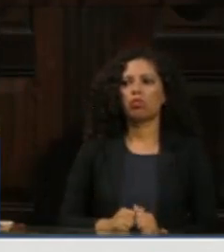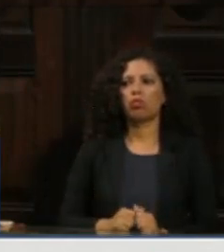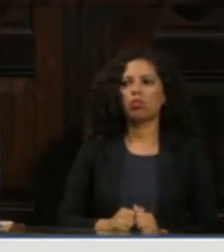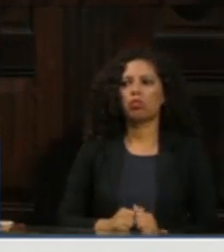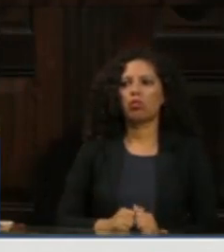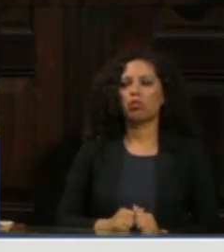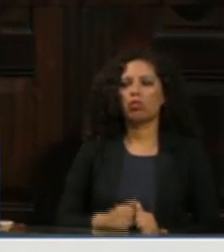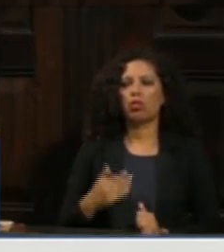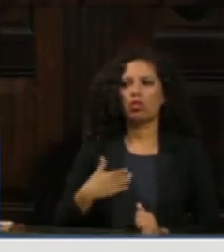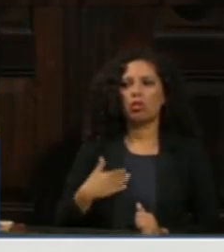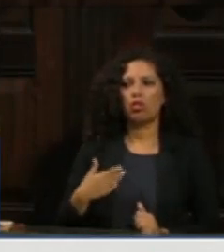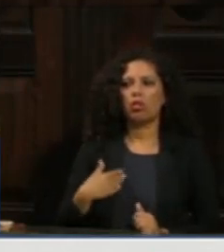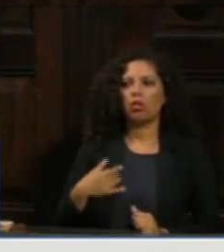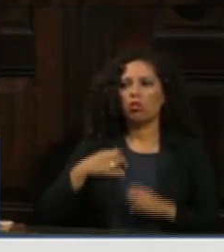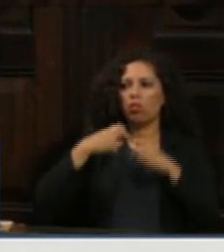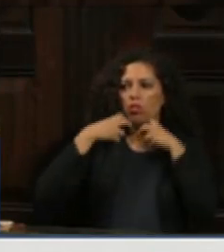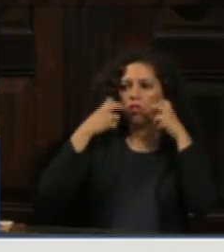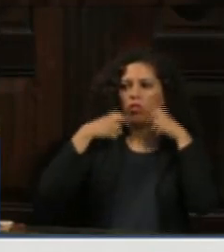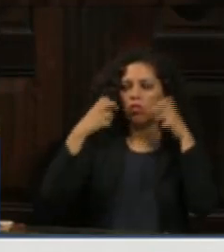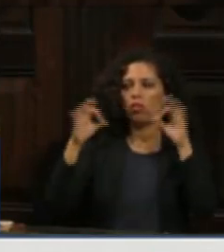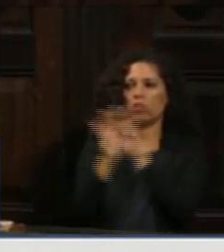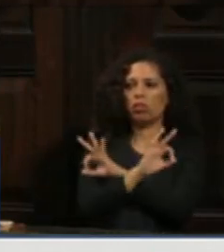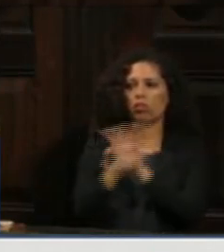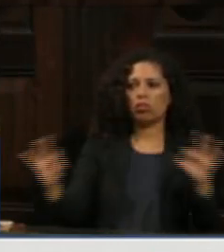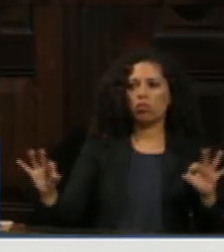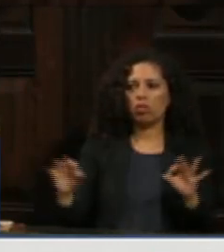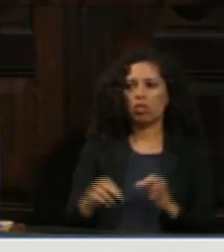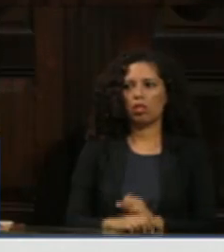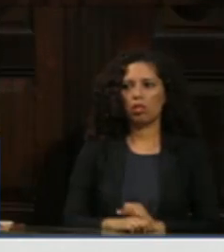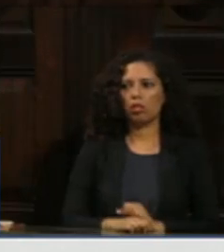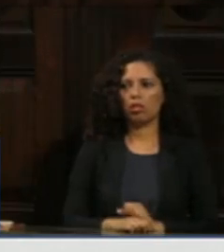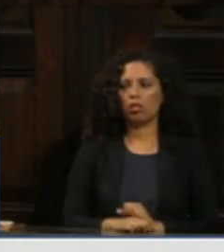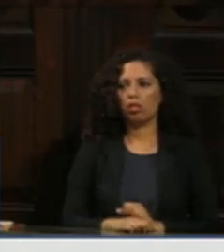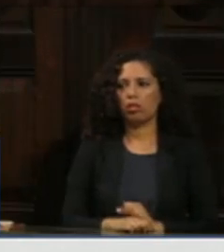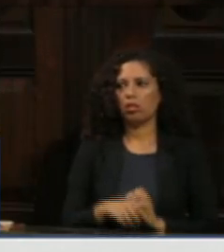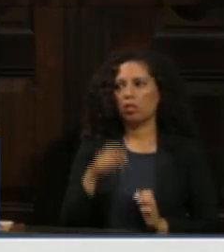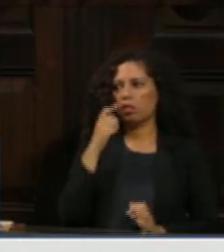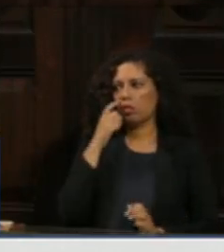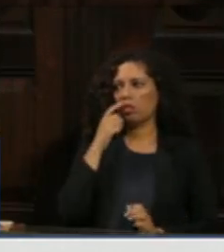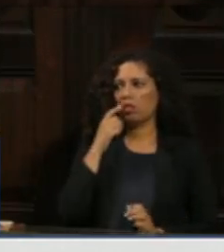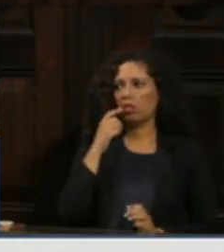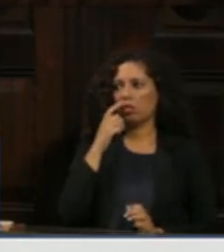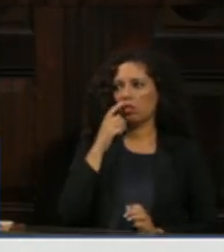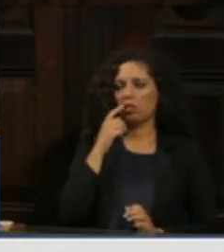terminado lá a direção dos trabalhos hoje pela manhã. Falarei amanhã da